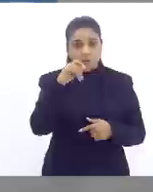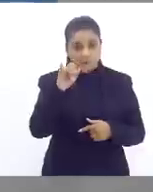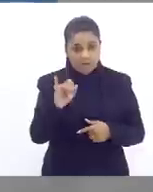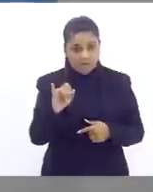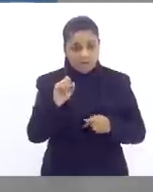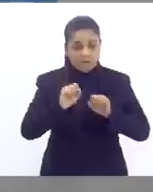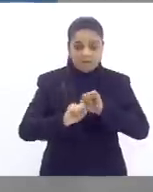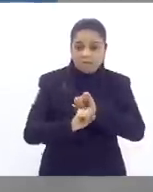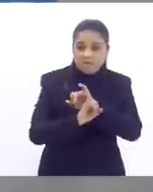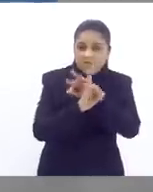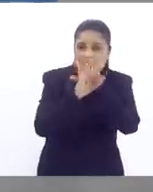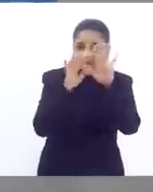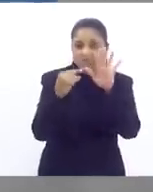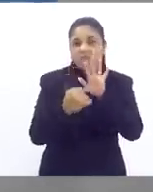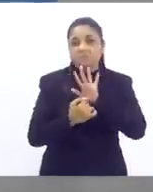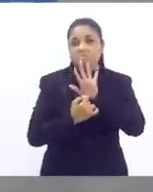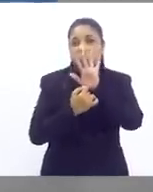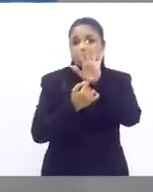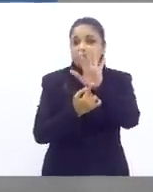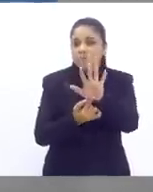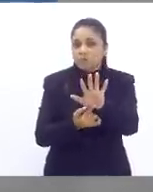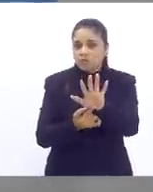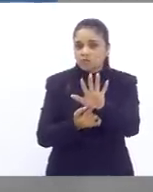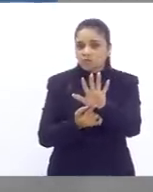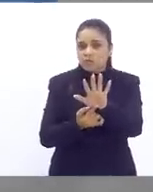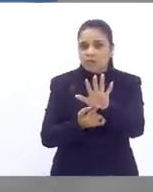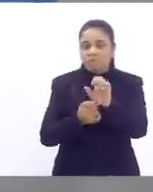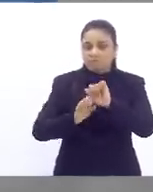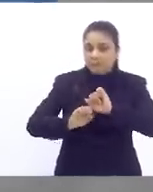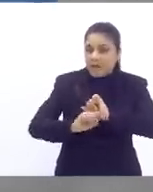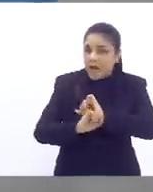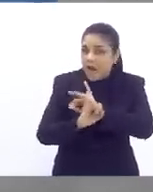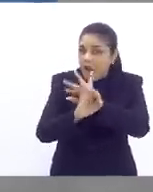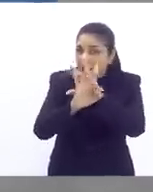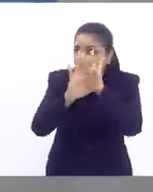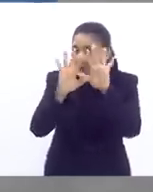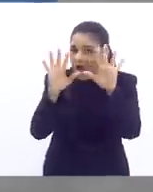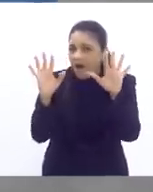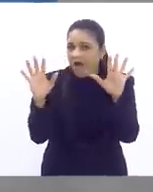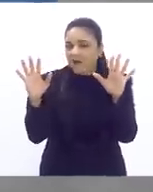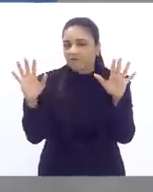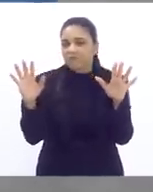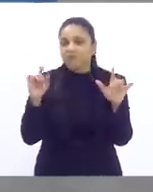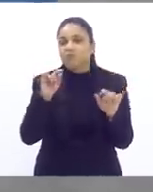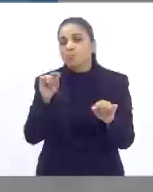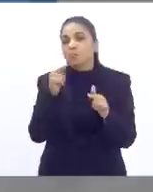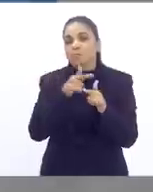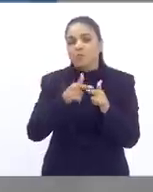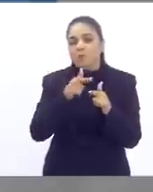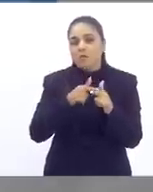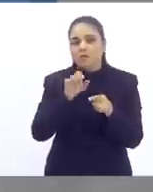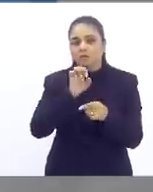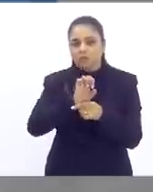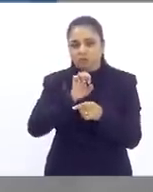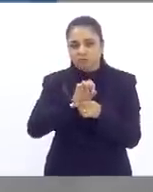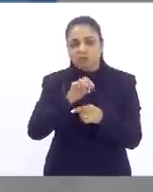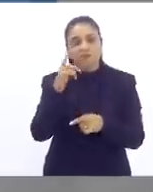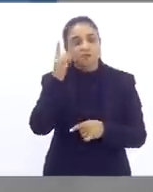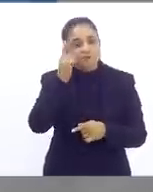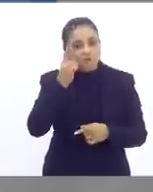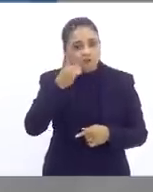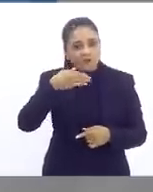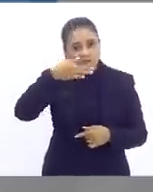E demonstrar de uma forma muito transparente Quais são os problemas do Estado o deputado Flávio